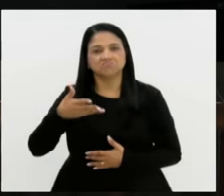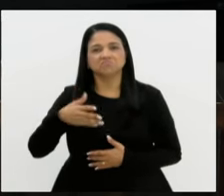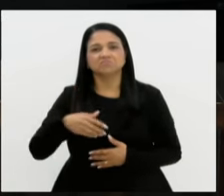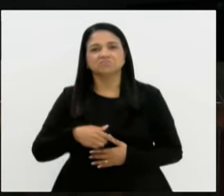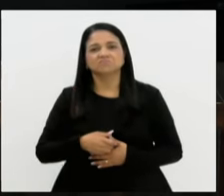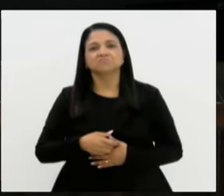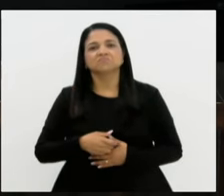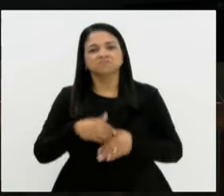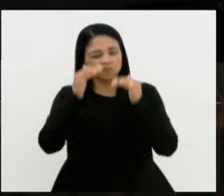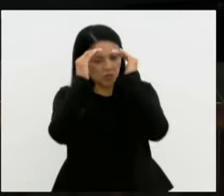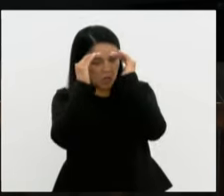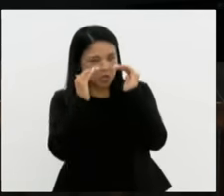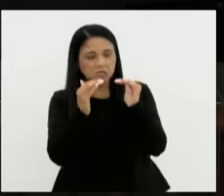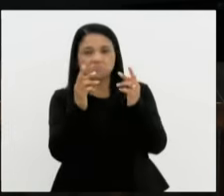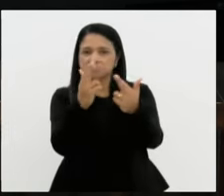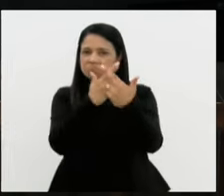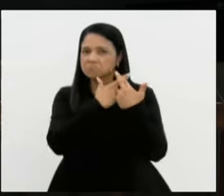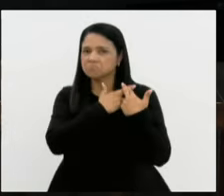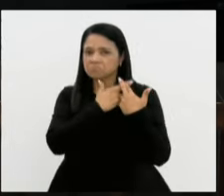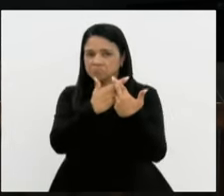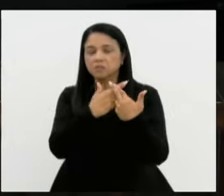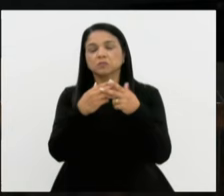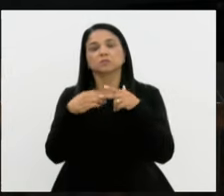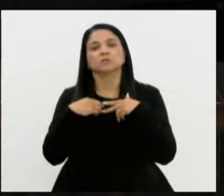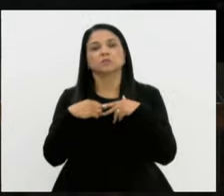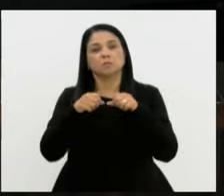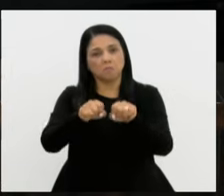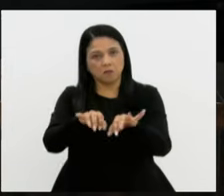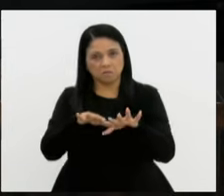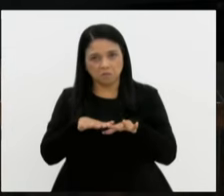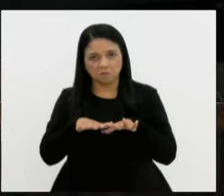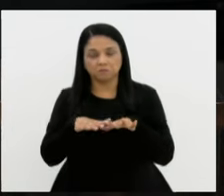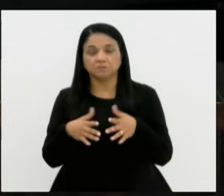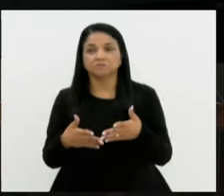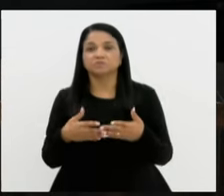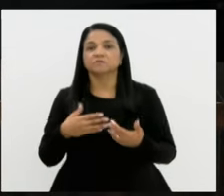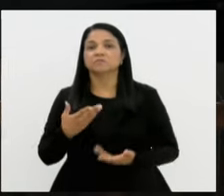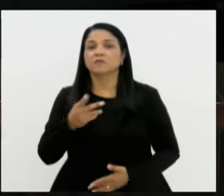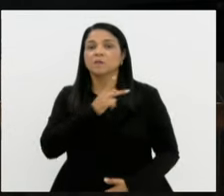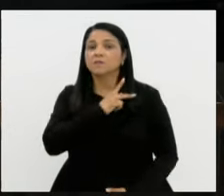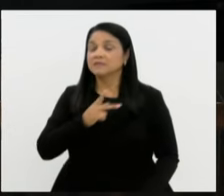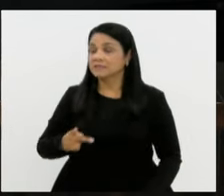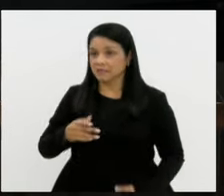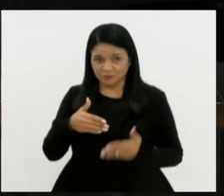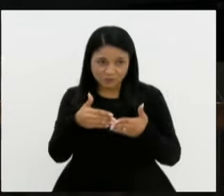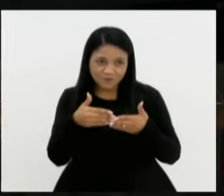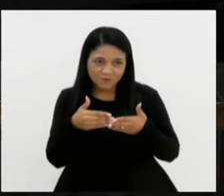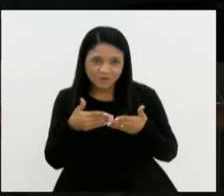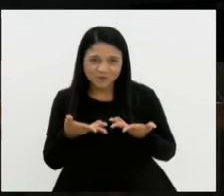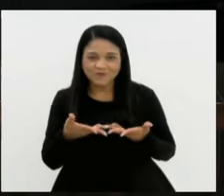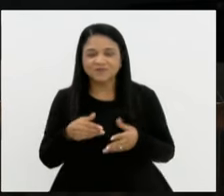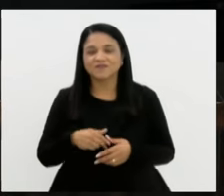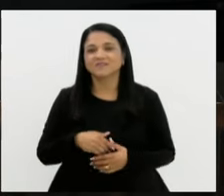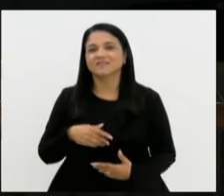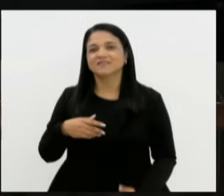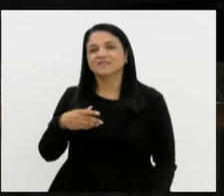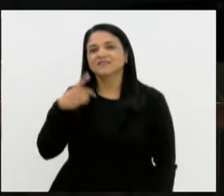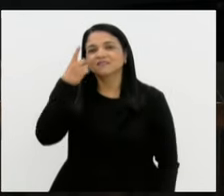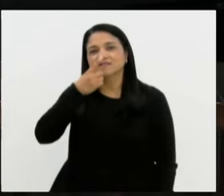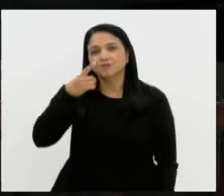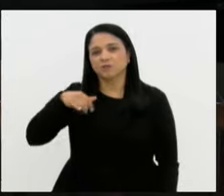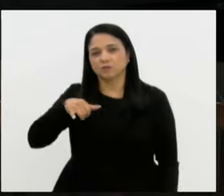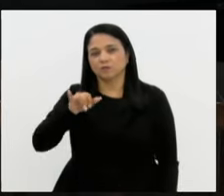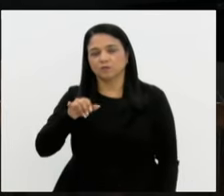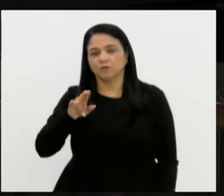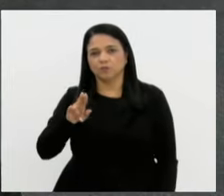posição de responsabilidade com o parlamento, tá, Fred? Presidente, por favor. Pode falar, nosso nobre deputado